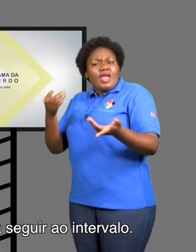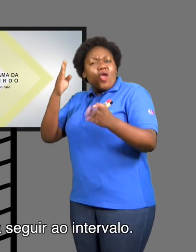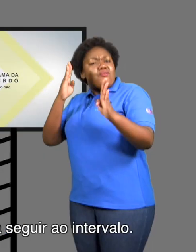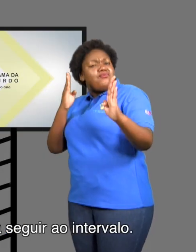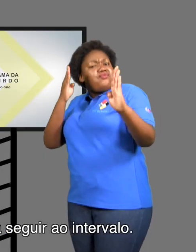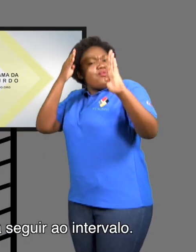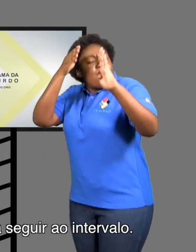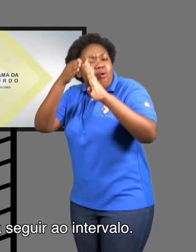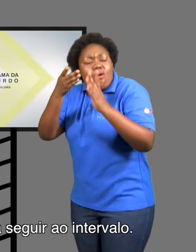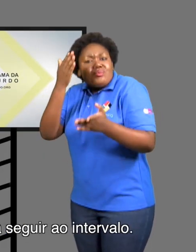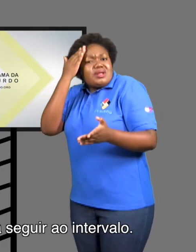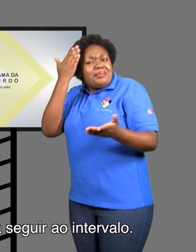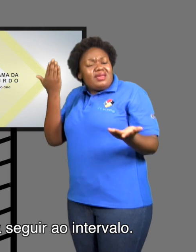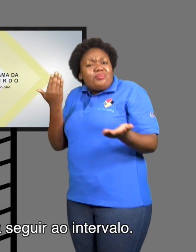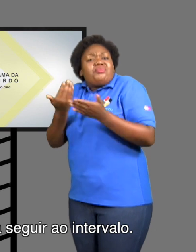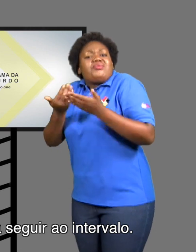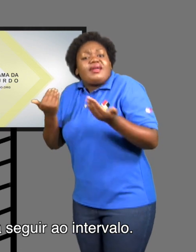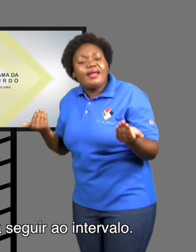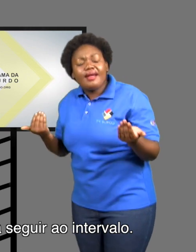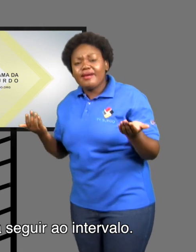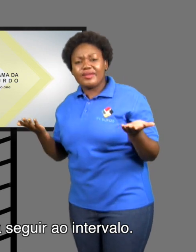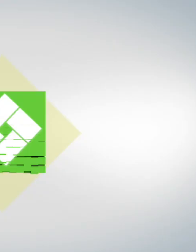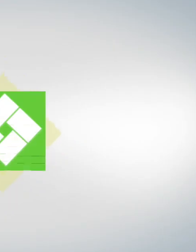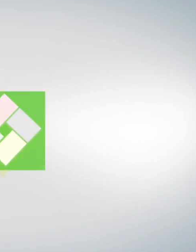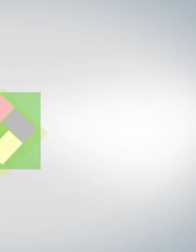Saiba porquê, no segundo bloco.